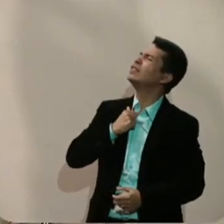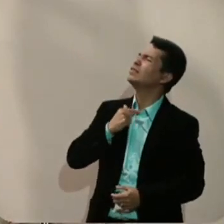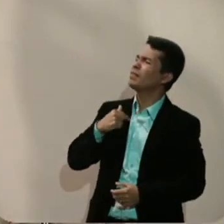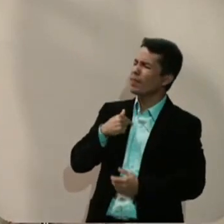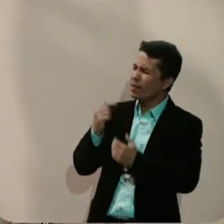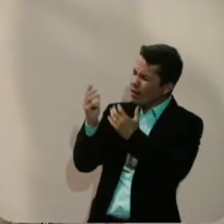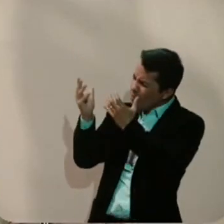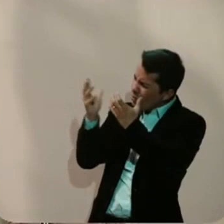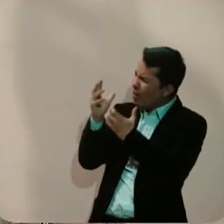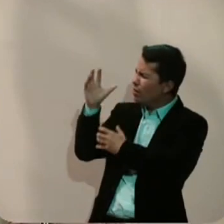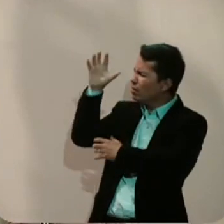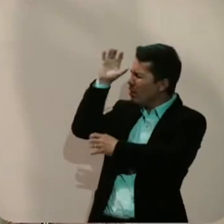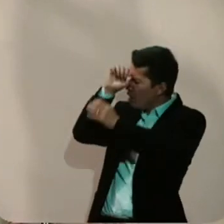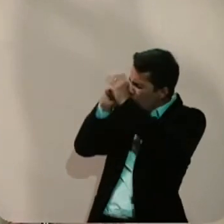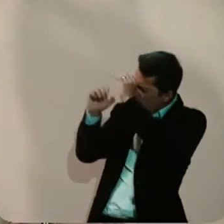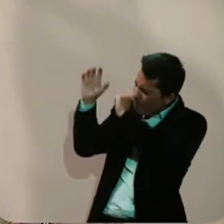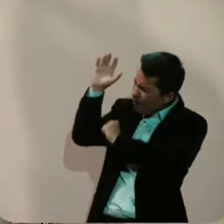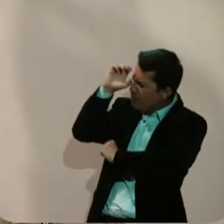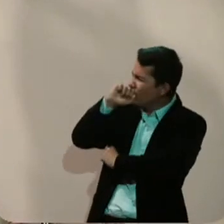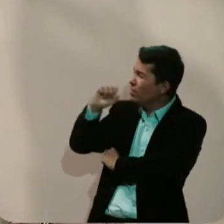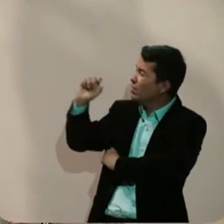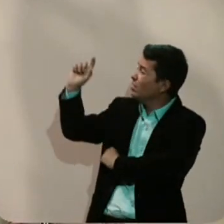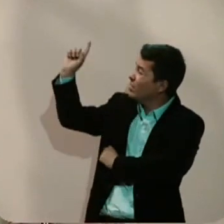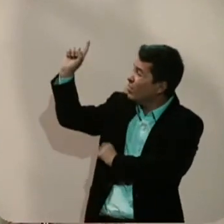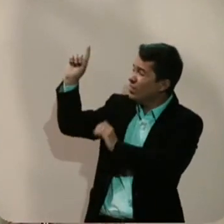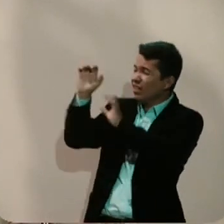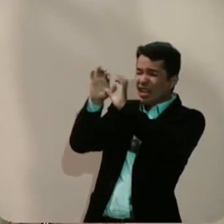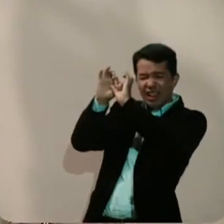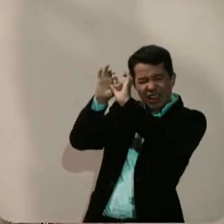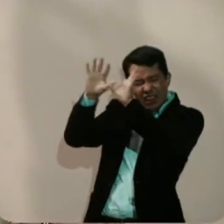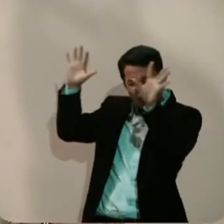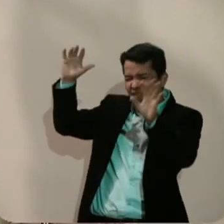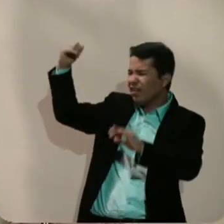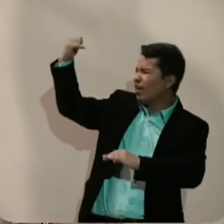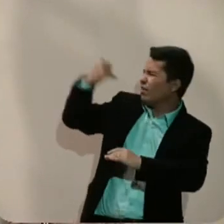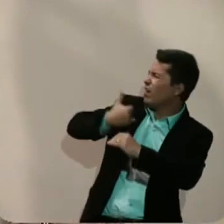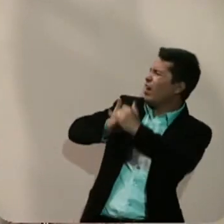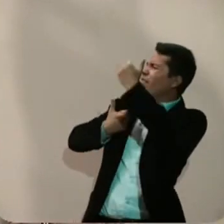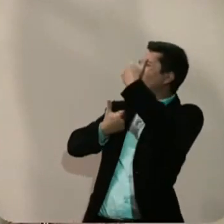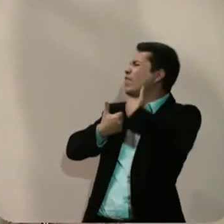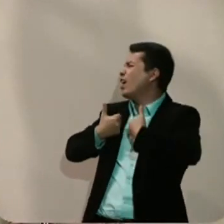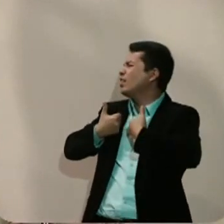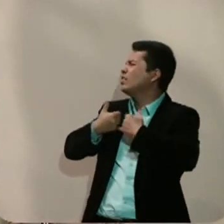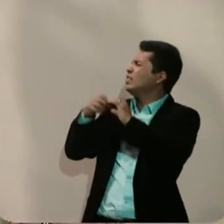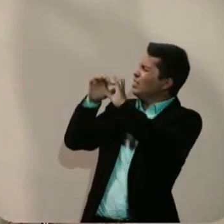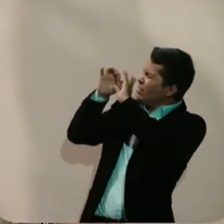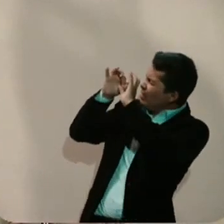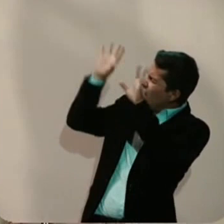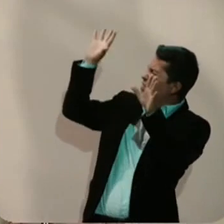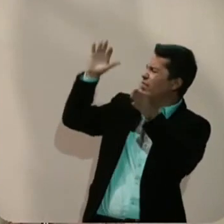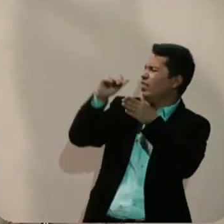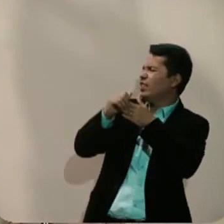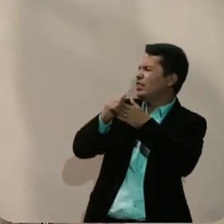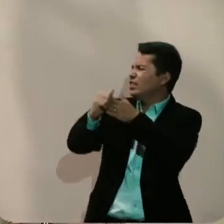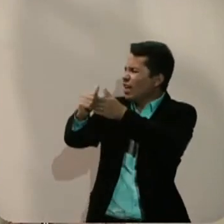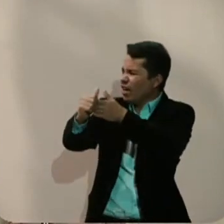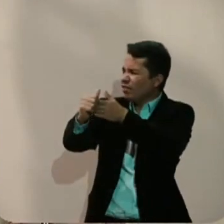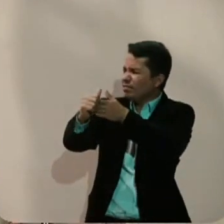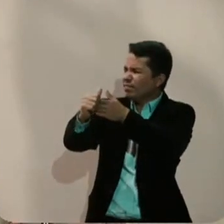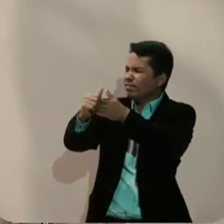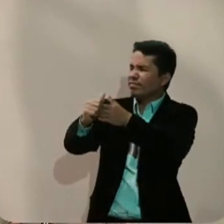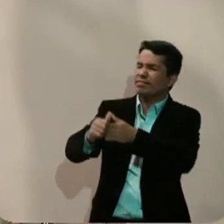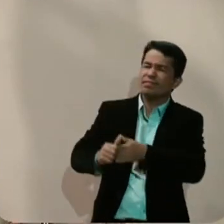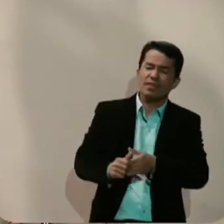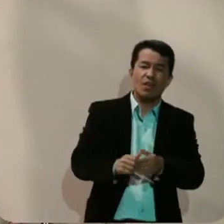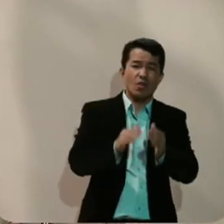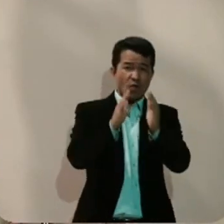aprender a ser maleável à tua voz e ser guiado pelas tuas mãos. Agora quero orar por